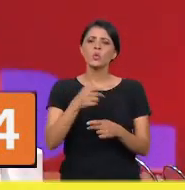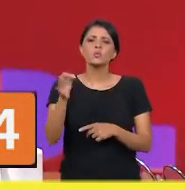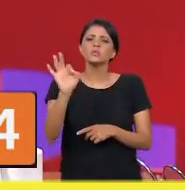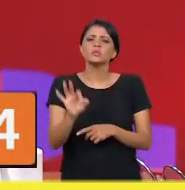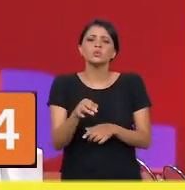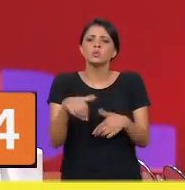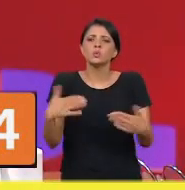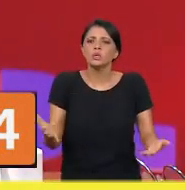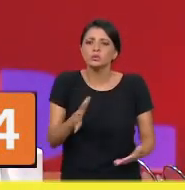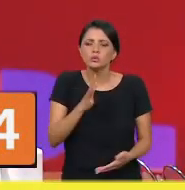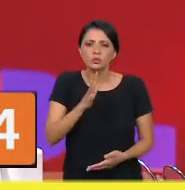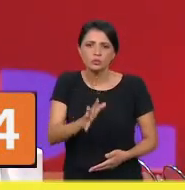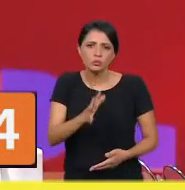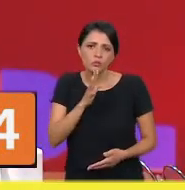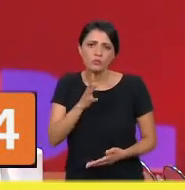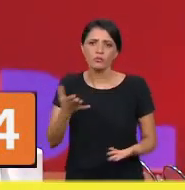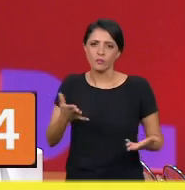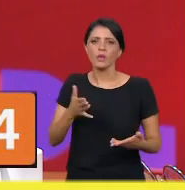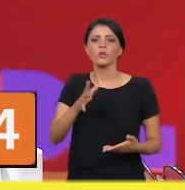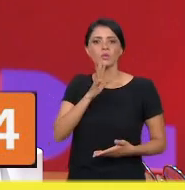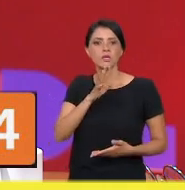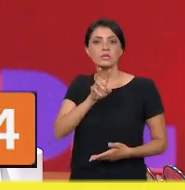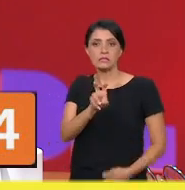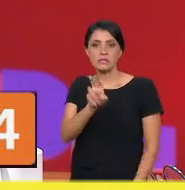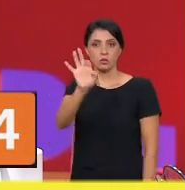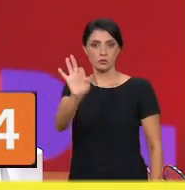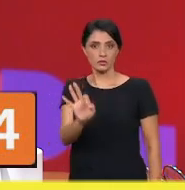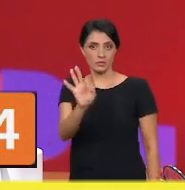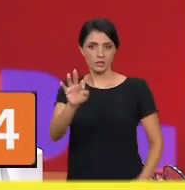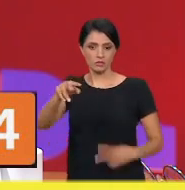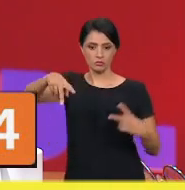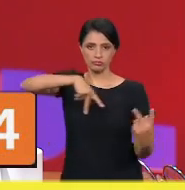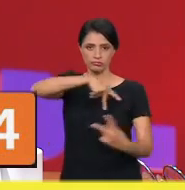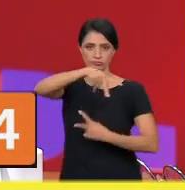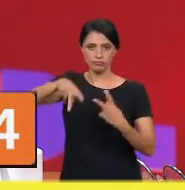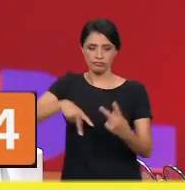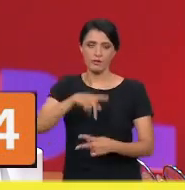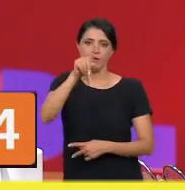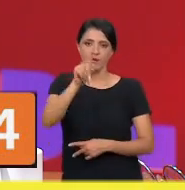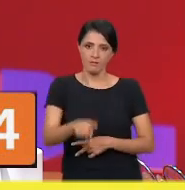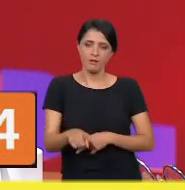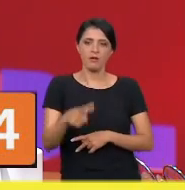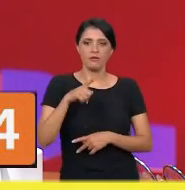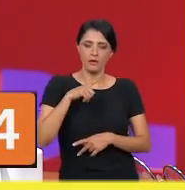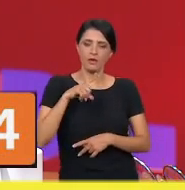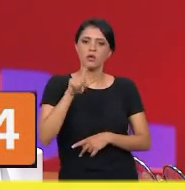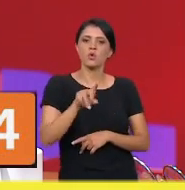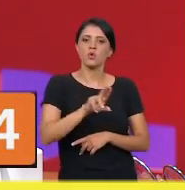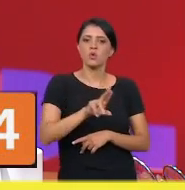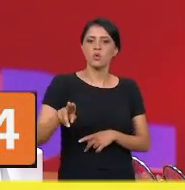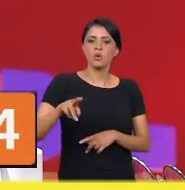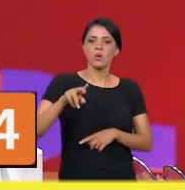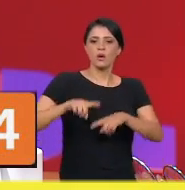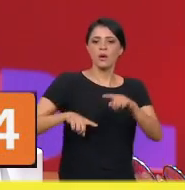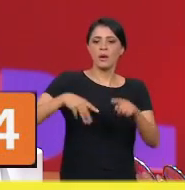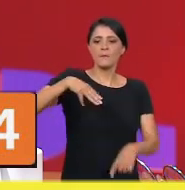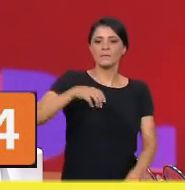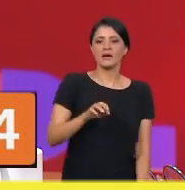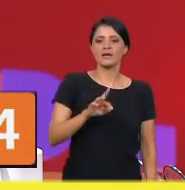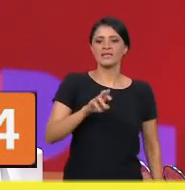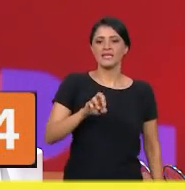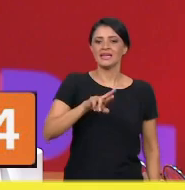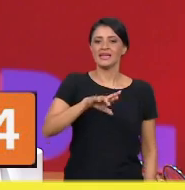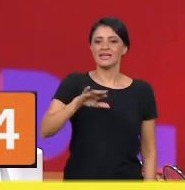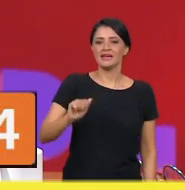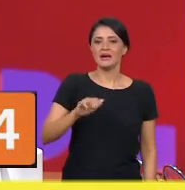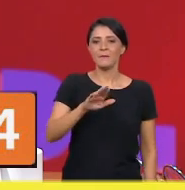nós conhecemos aproximadamente 5% do universo, que é o que compõe o que a gente chama de matéria bariônica, que é